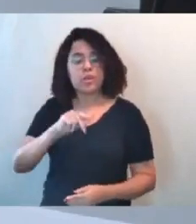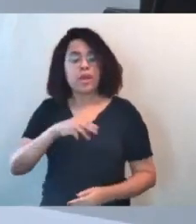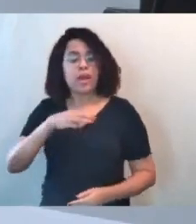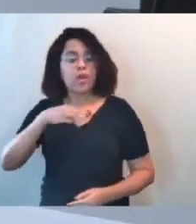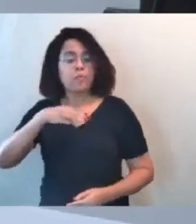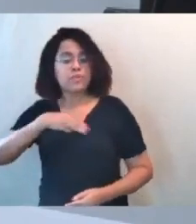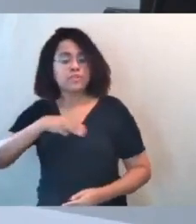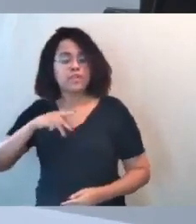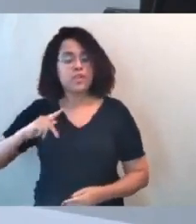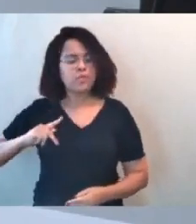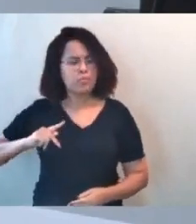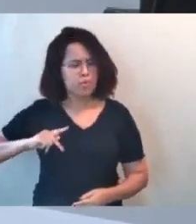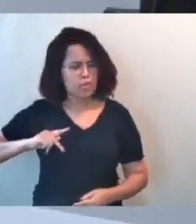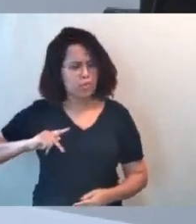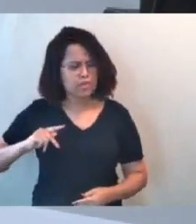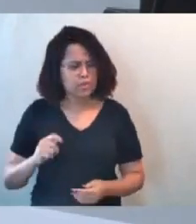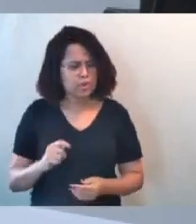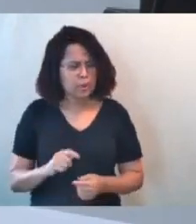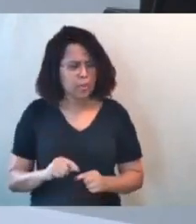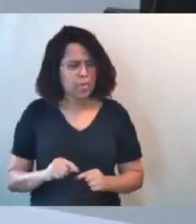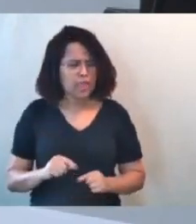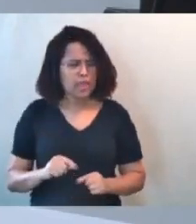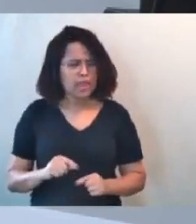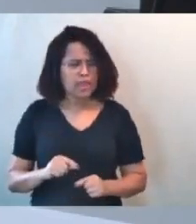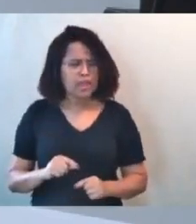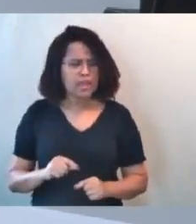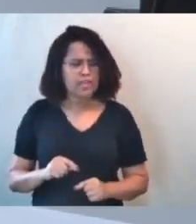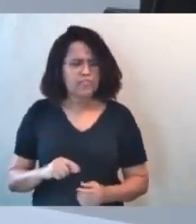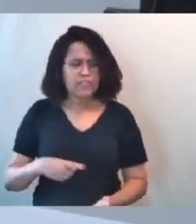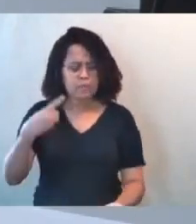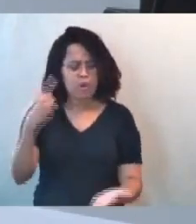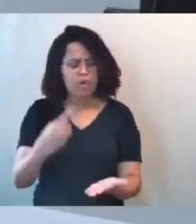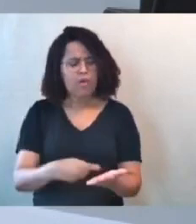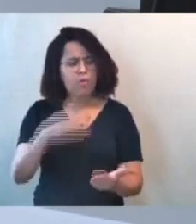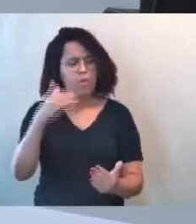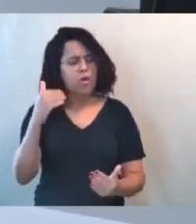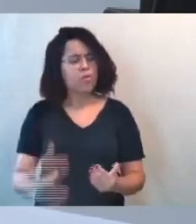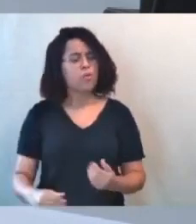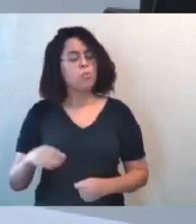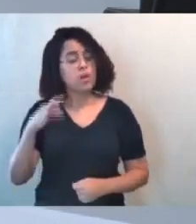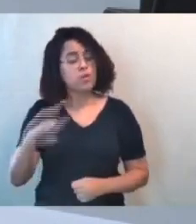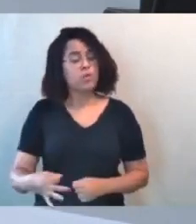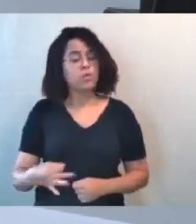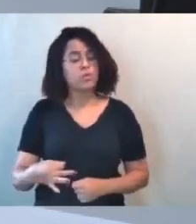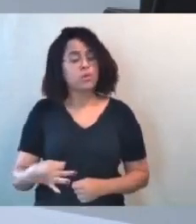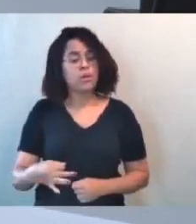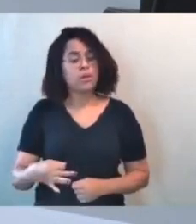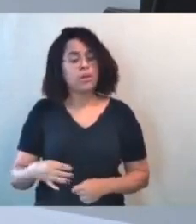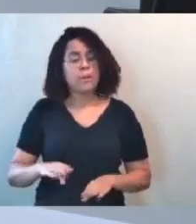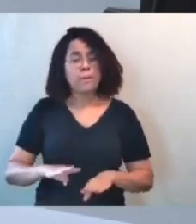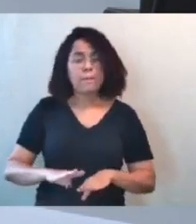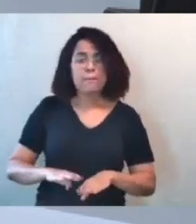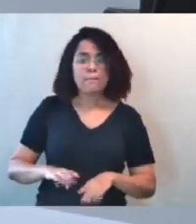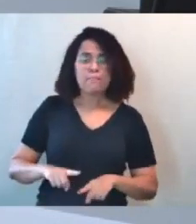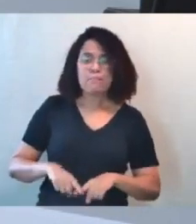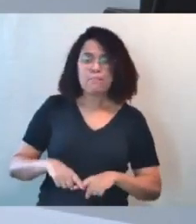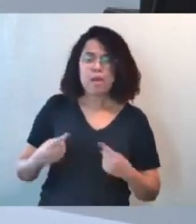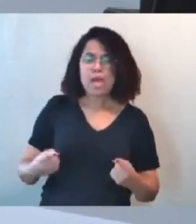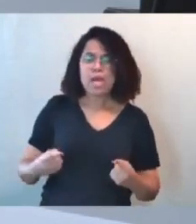Público, firma um acordo, mas o acordo depois é